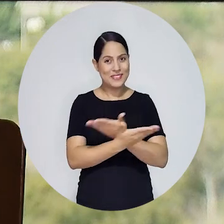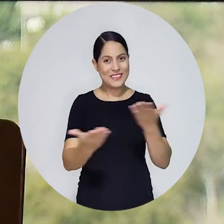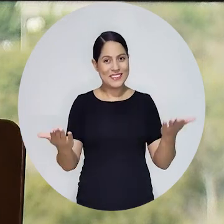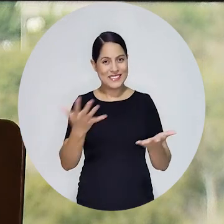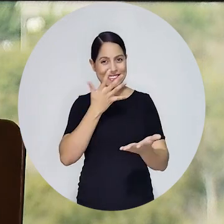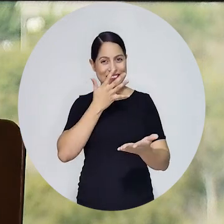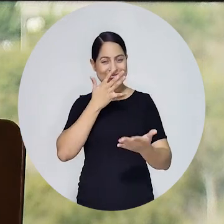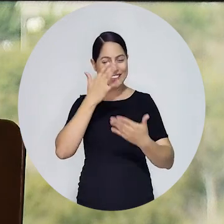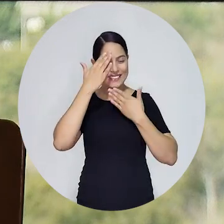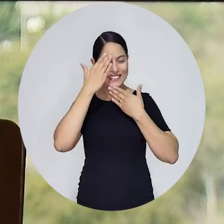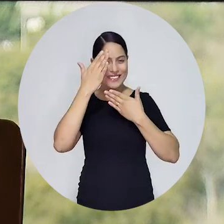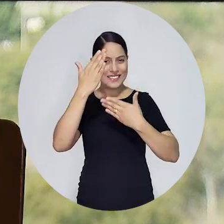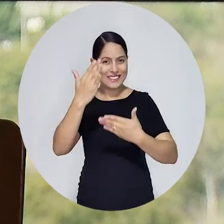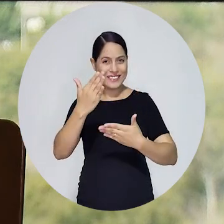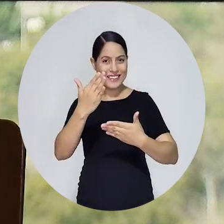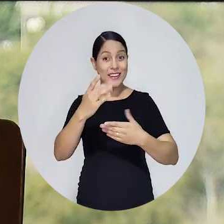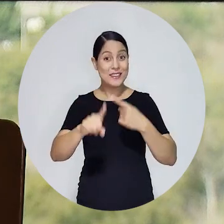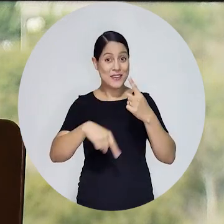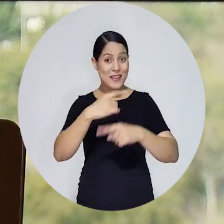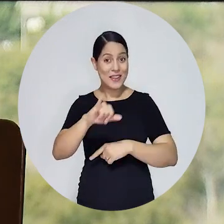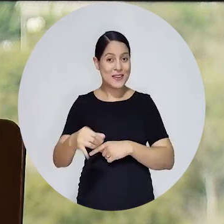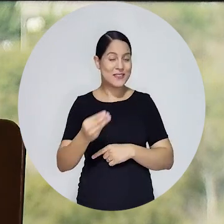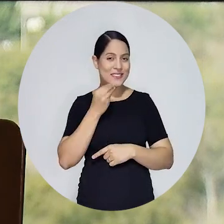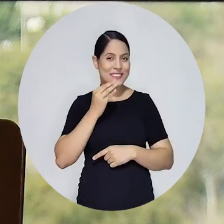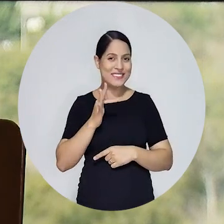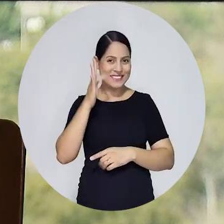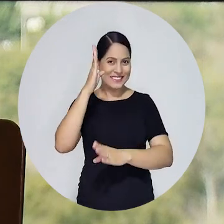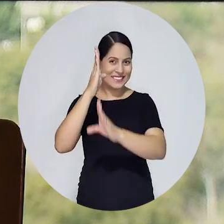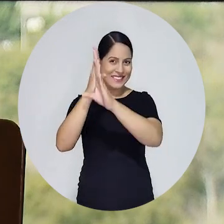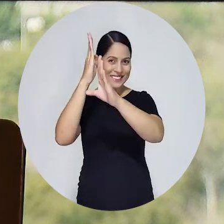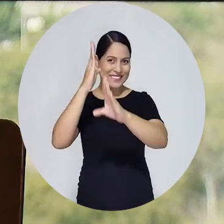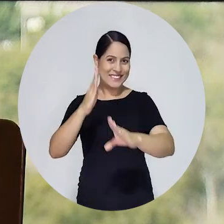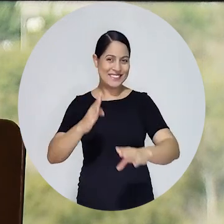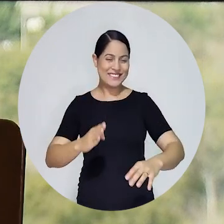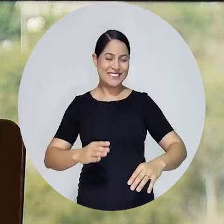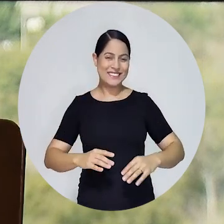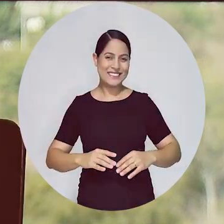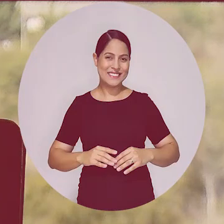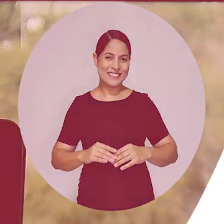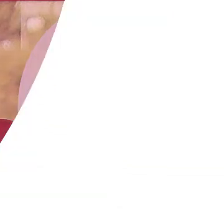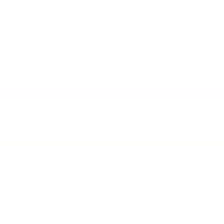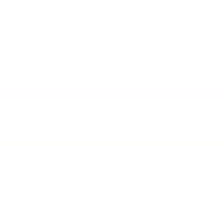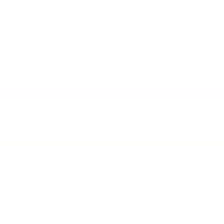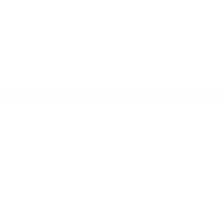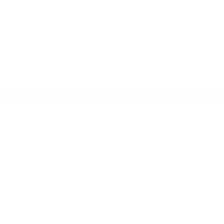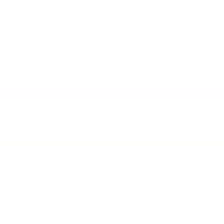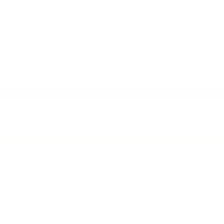Muito obrigada pela sua companhia. Nos vemos em uma próxima oportunidade. Até lá!